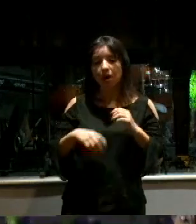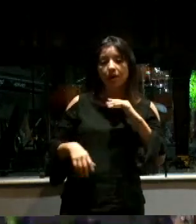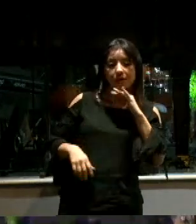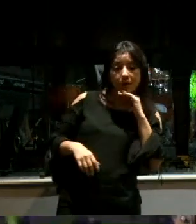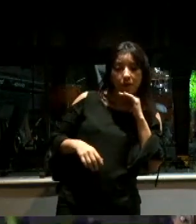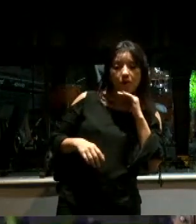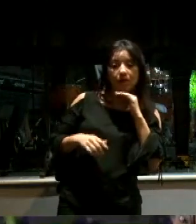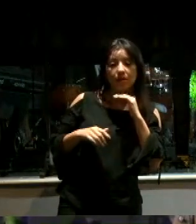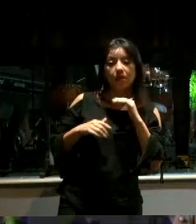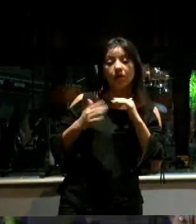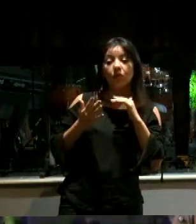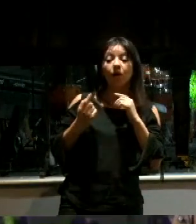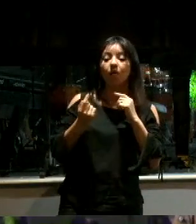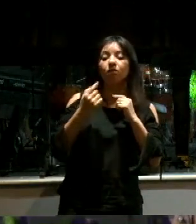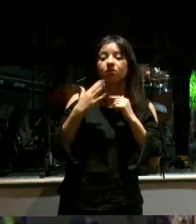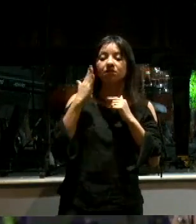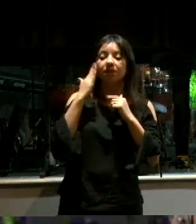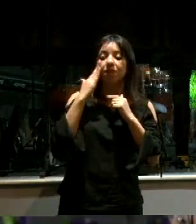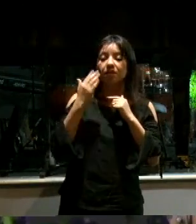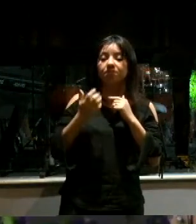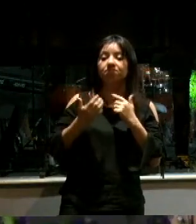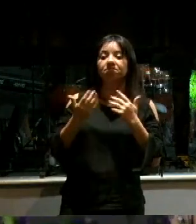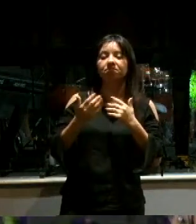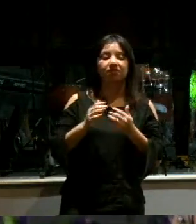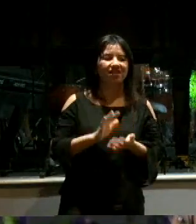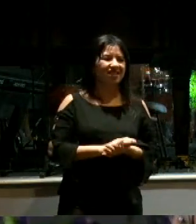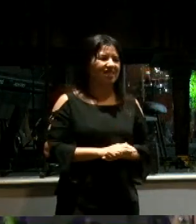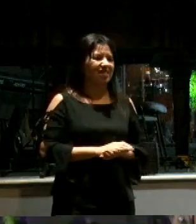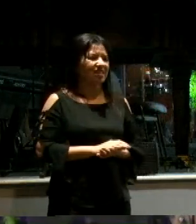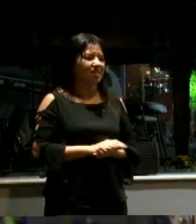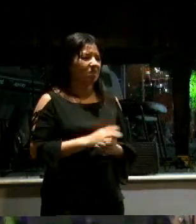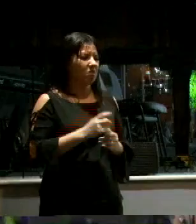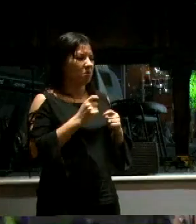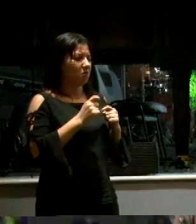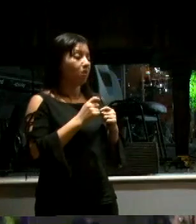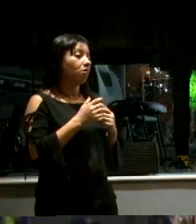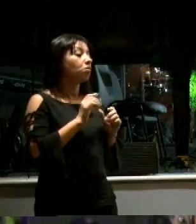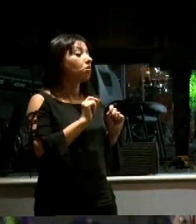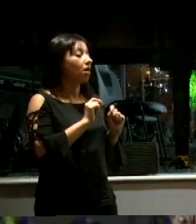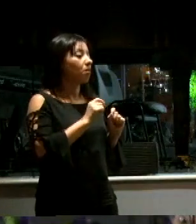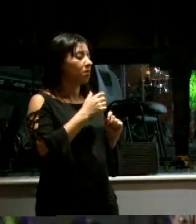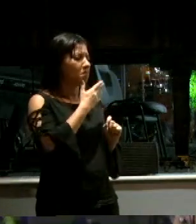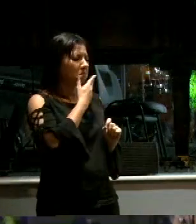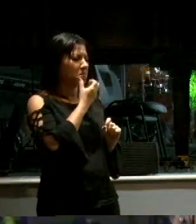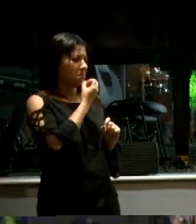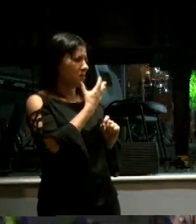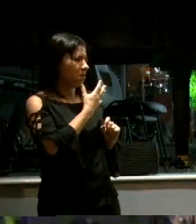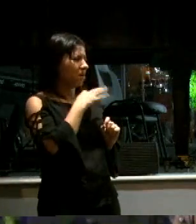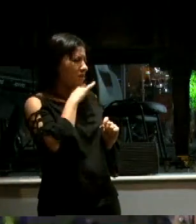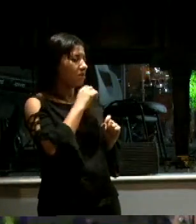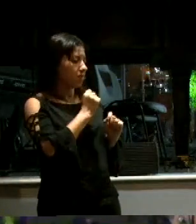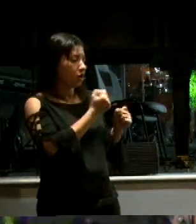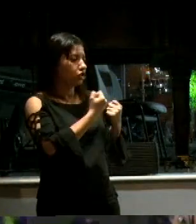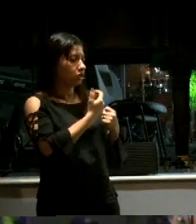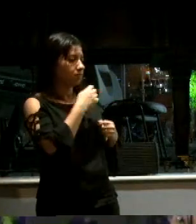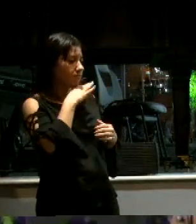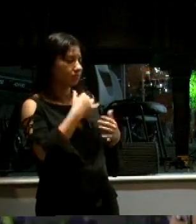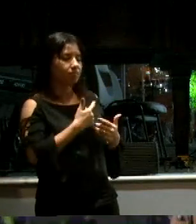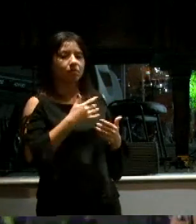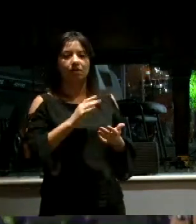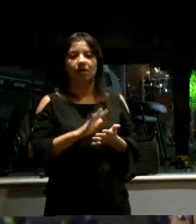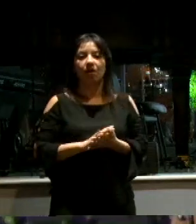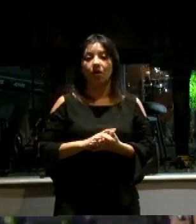um câncer agressivo. E ele falou: qual é a boa? A boa é que Deus disse que o senhor vai ser